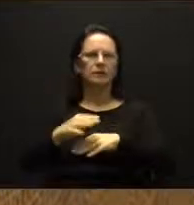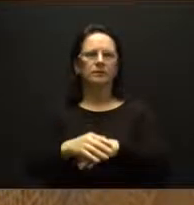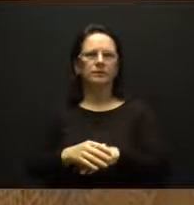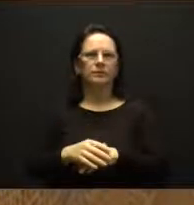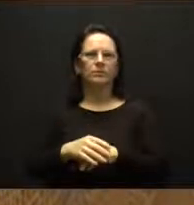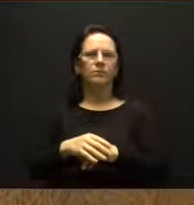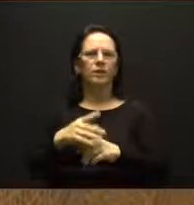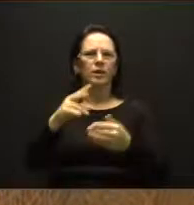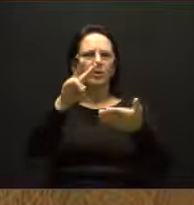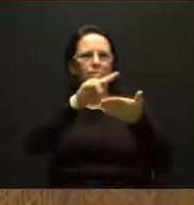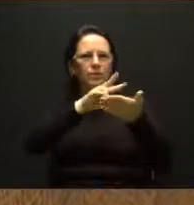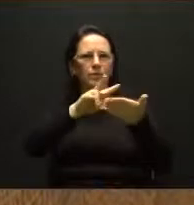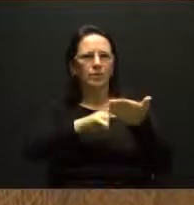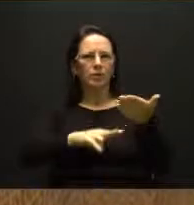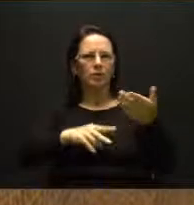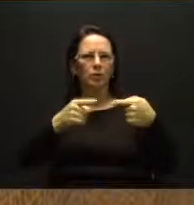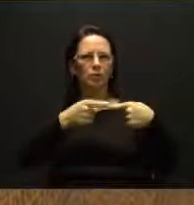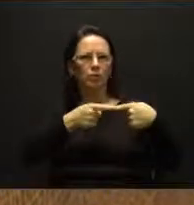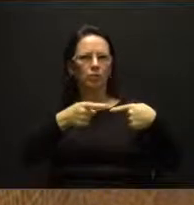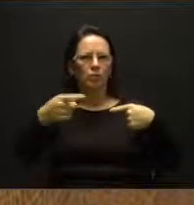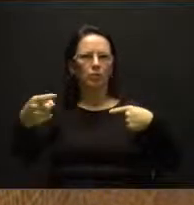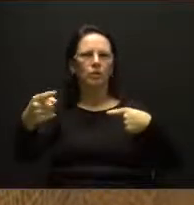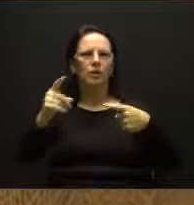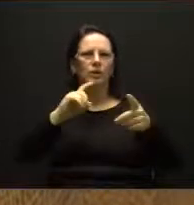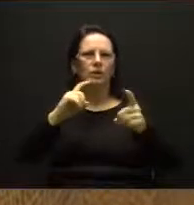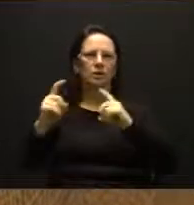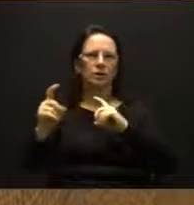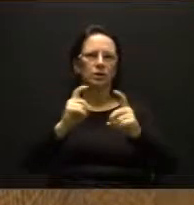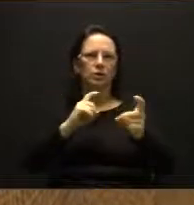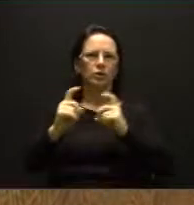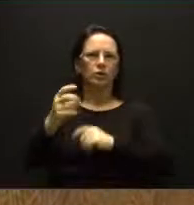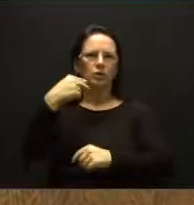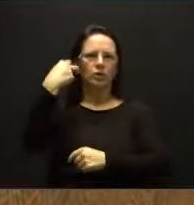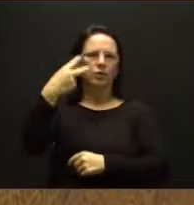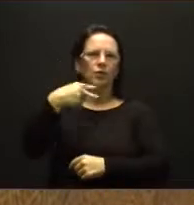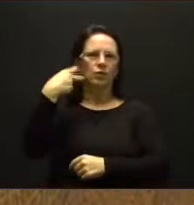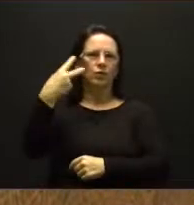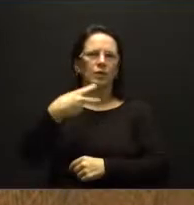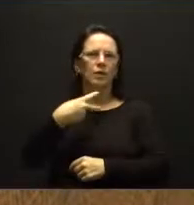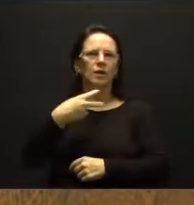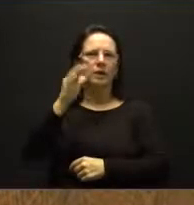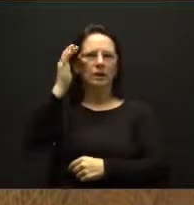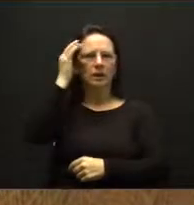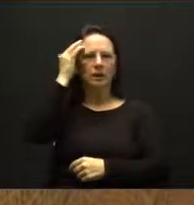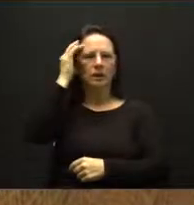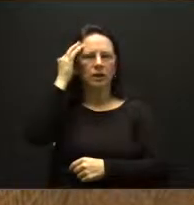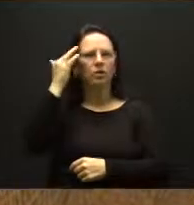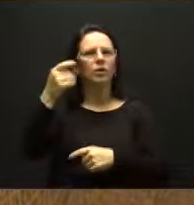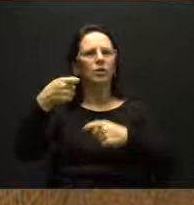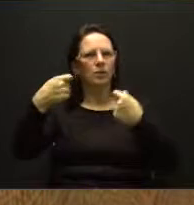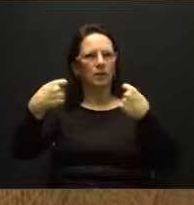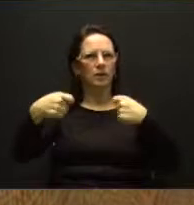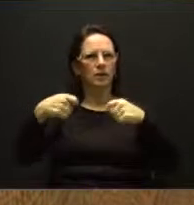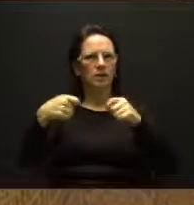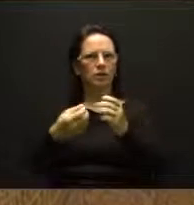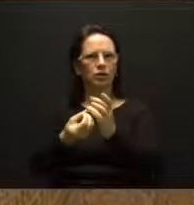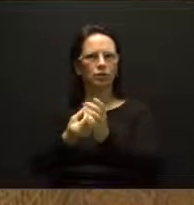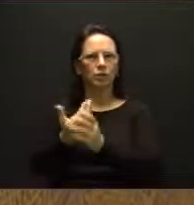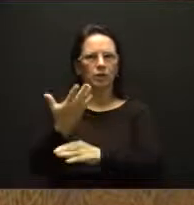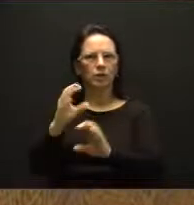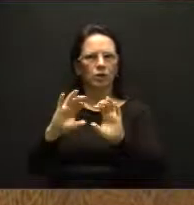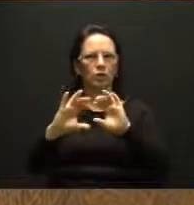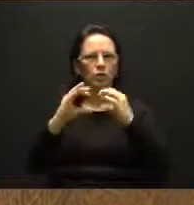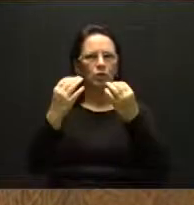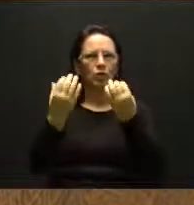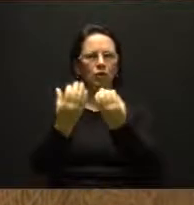análise realizada durante as reuniões os vereadores concluíram sobre a necessidade da criação de uma comissão